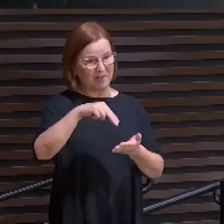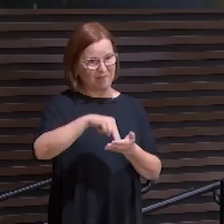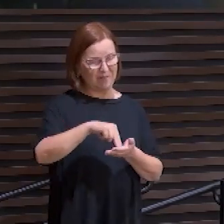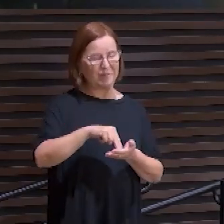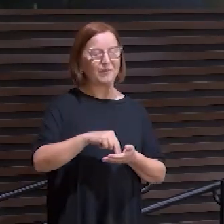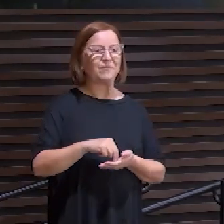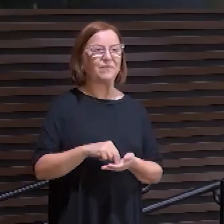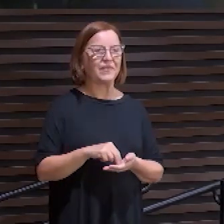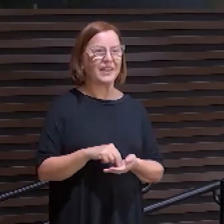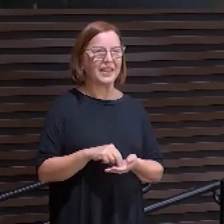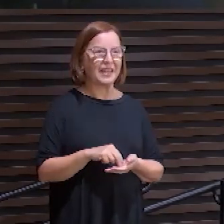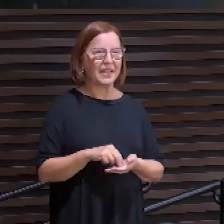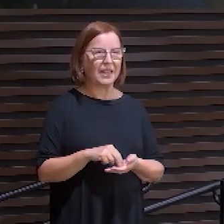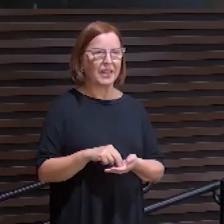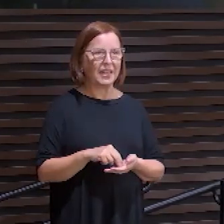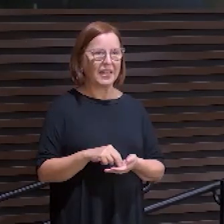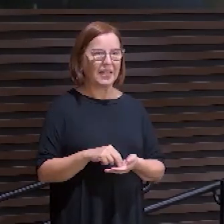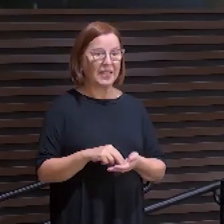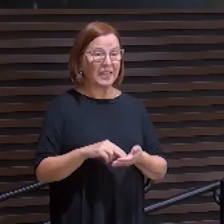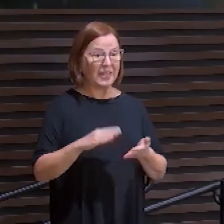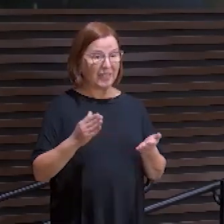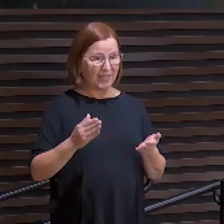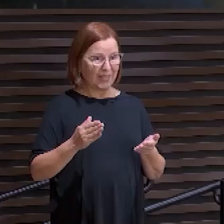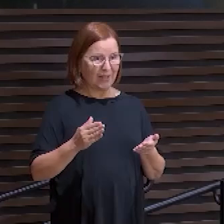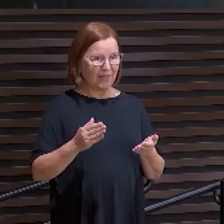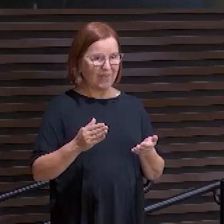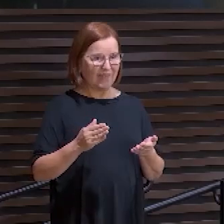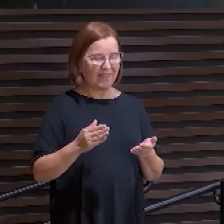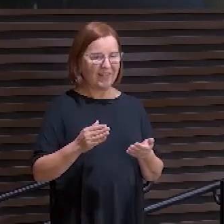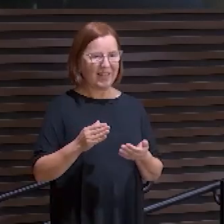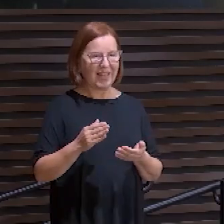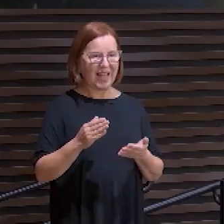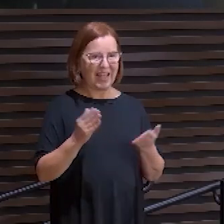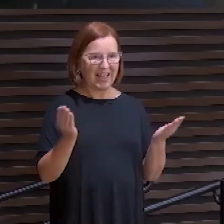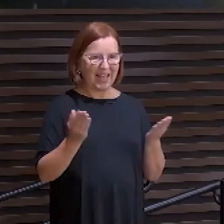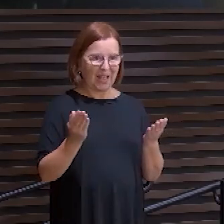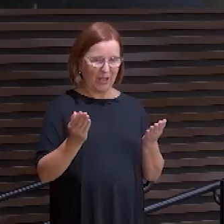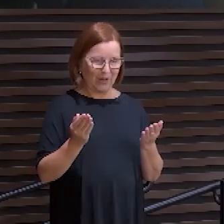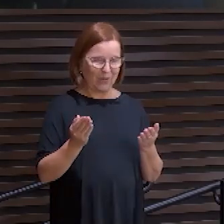Ele vai deixando de ser meu filho para ser meu irmão.